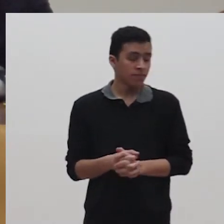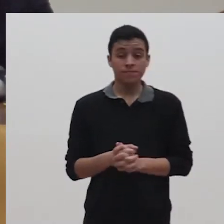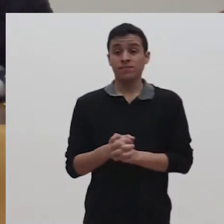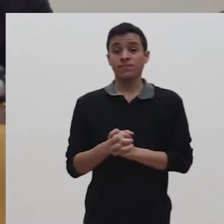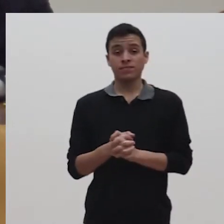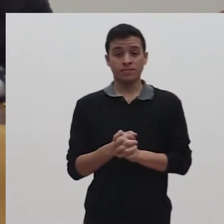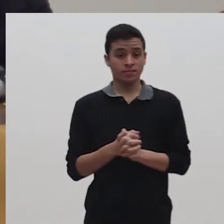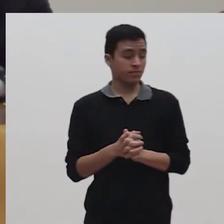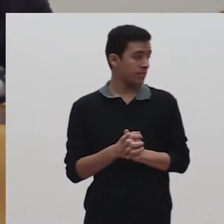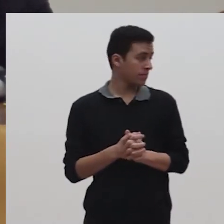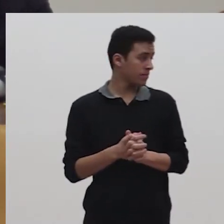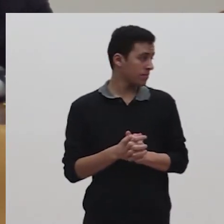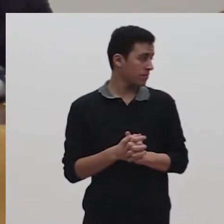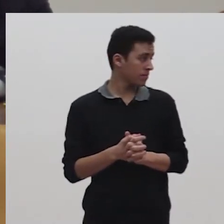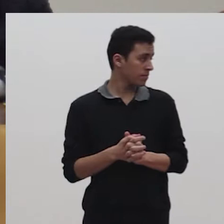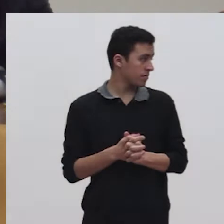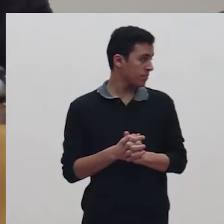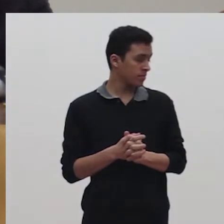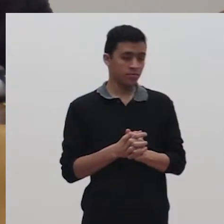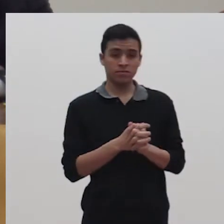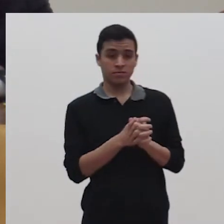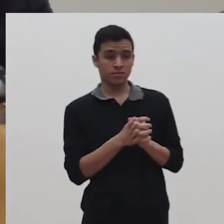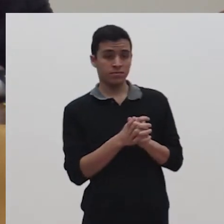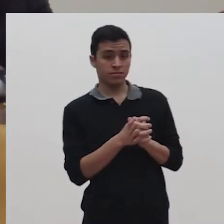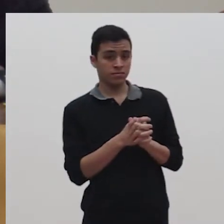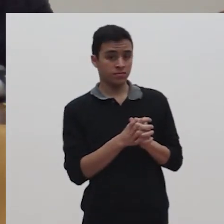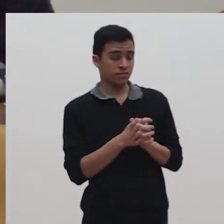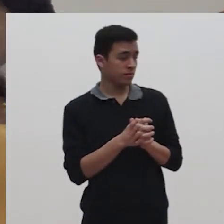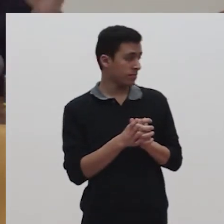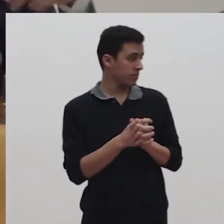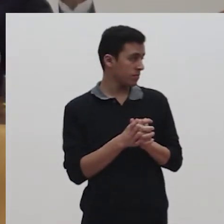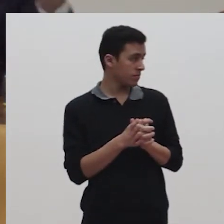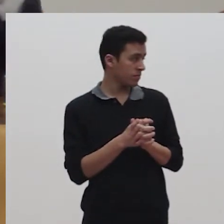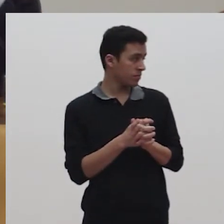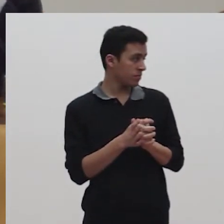Bem, minuto então, para a réplica. É exatamente o que está...